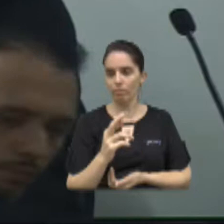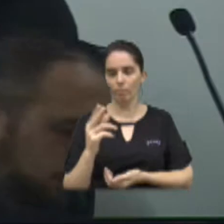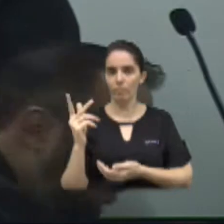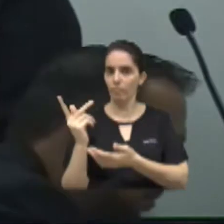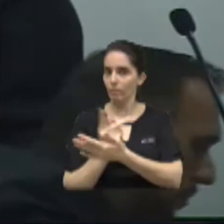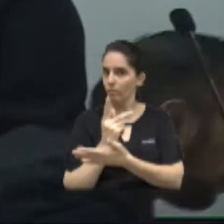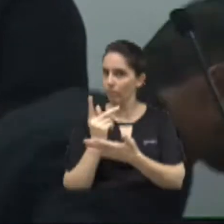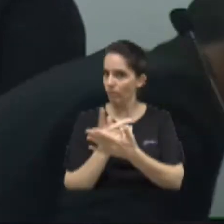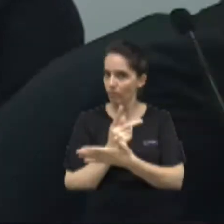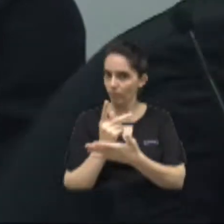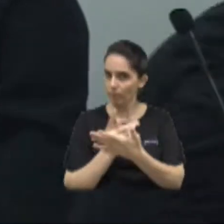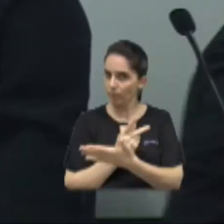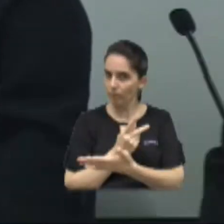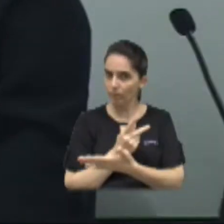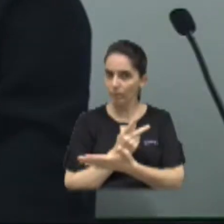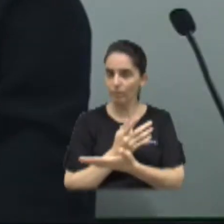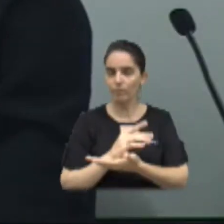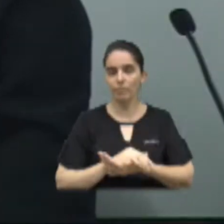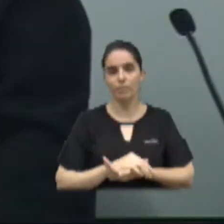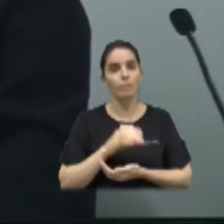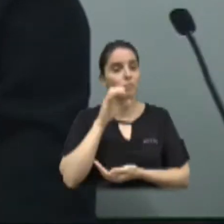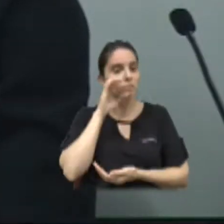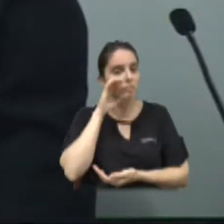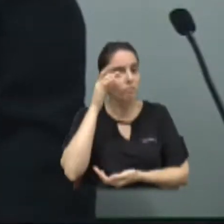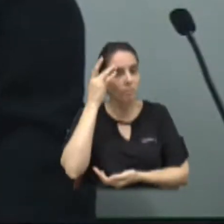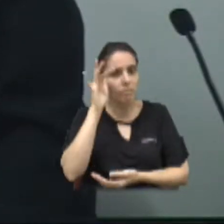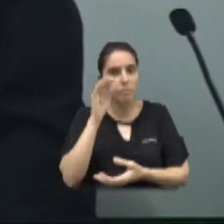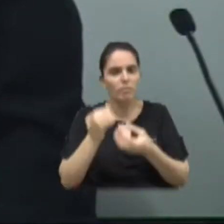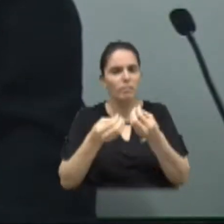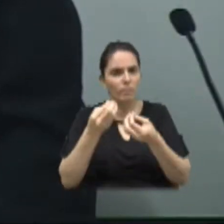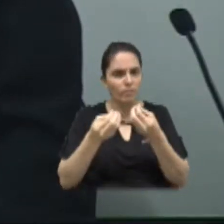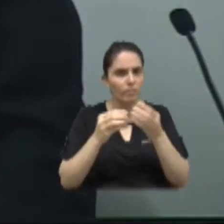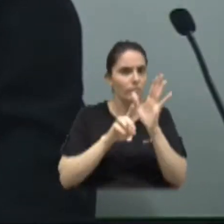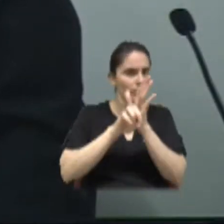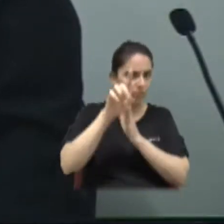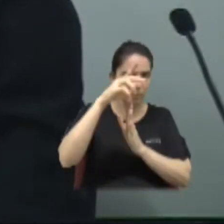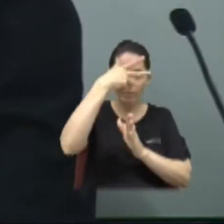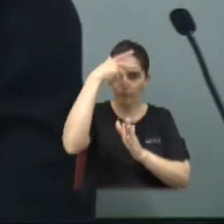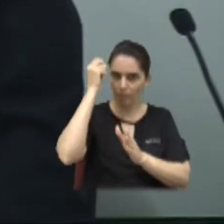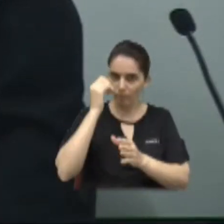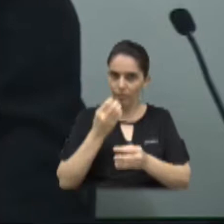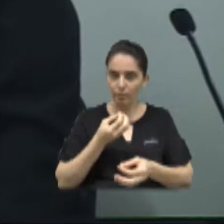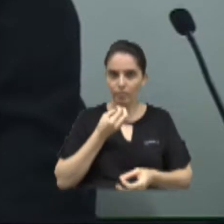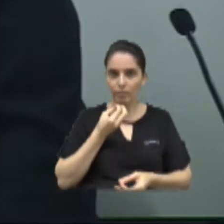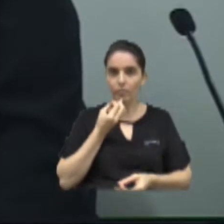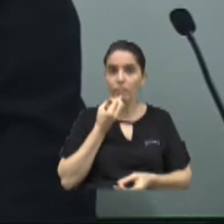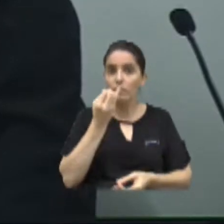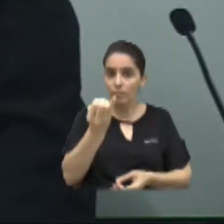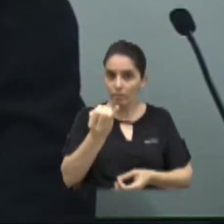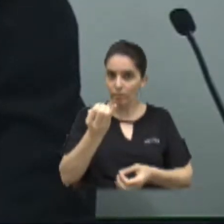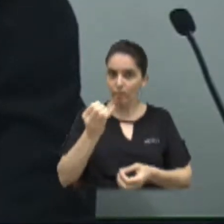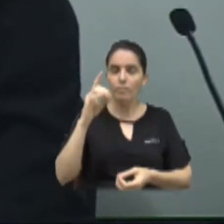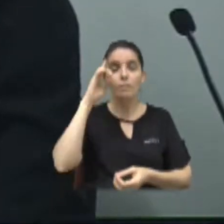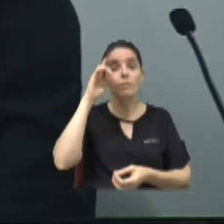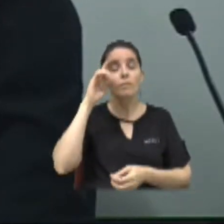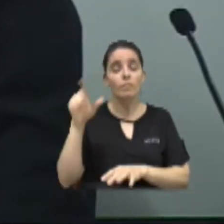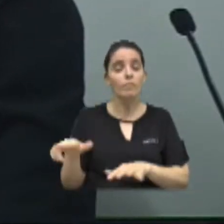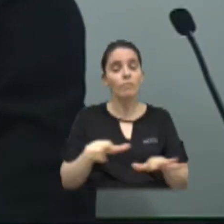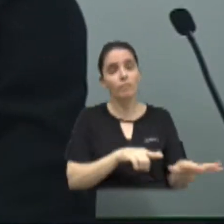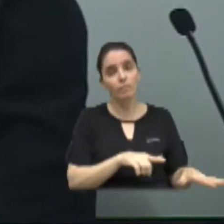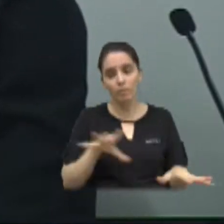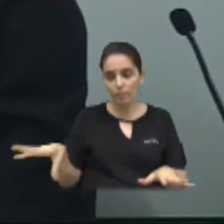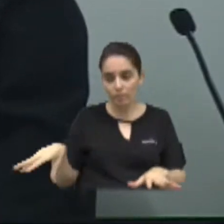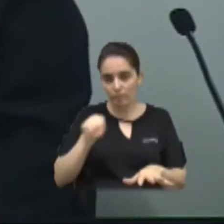feito. Agora, como deveria ser feito, eu realmente não sei. Estou pedindo à Prefeitura que nos informe quais dias da semana e se